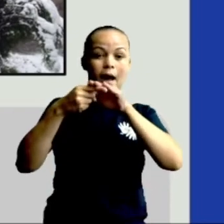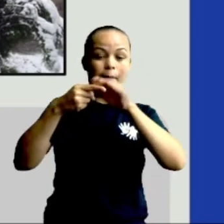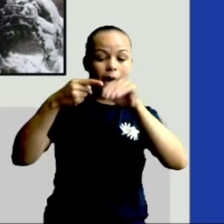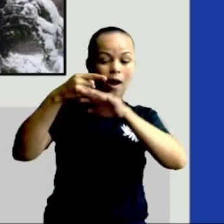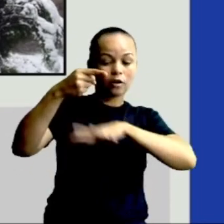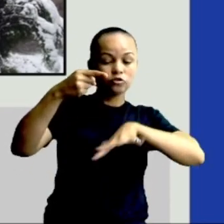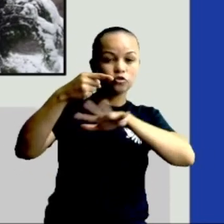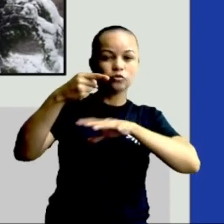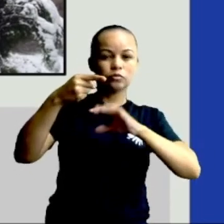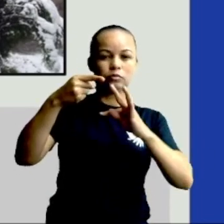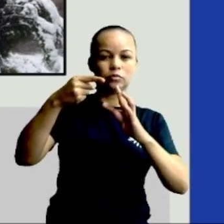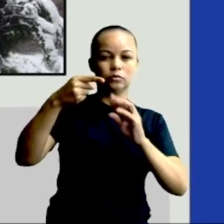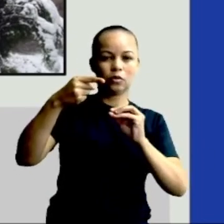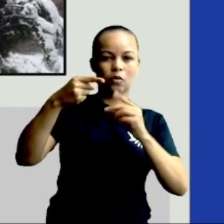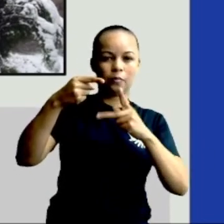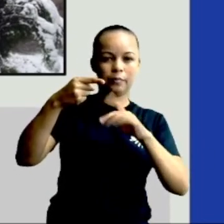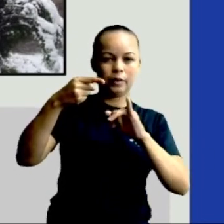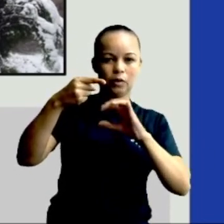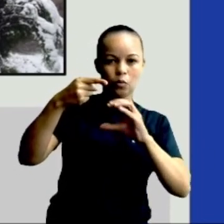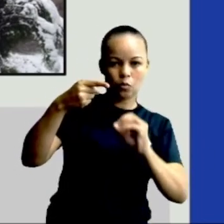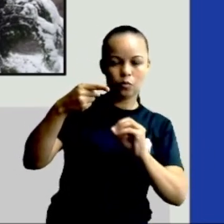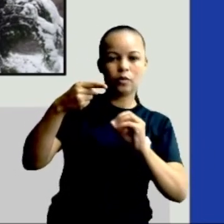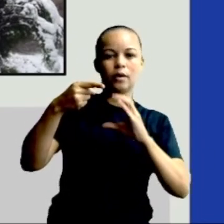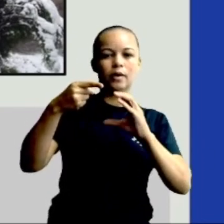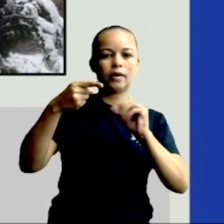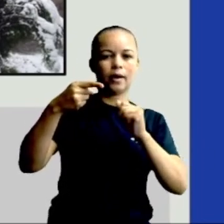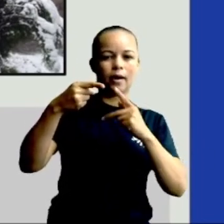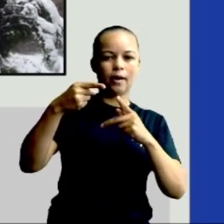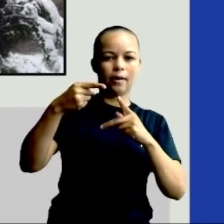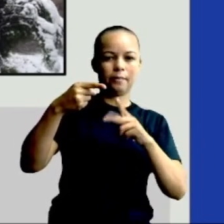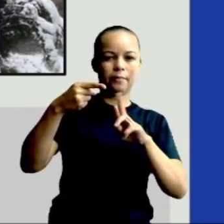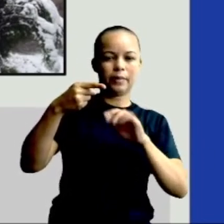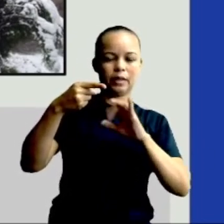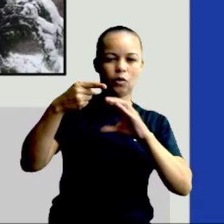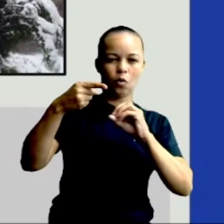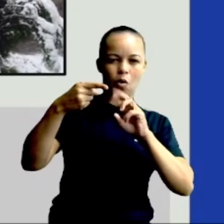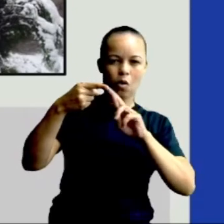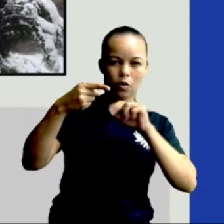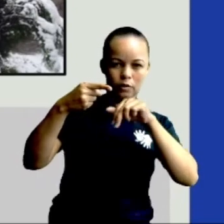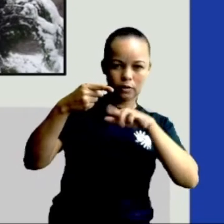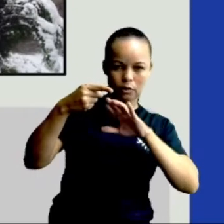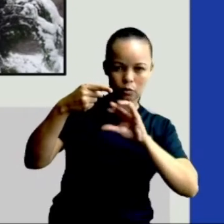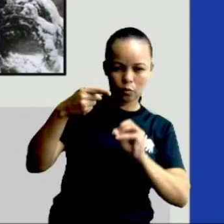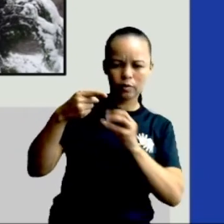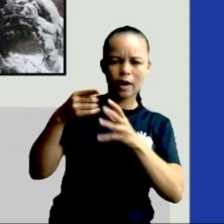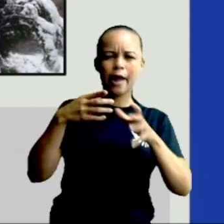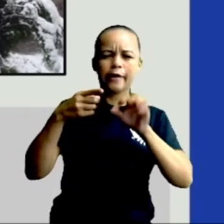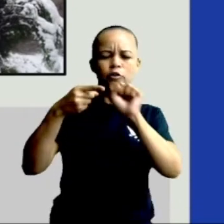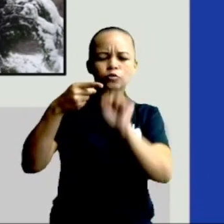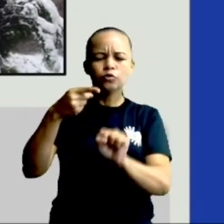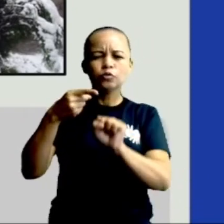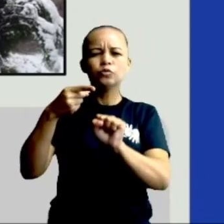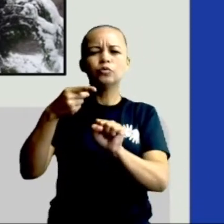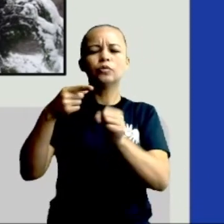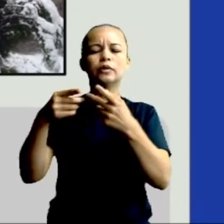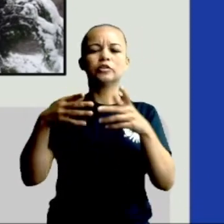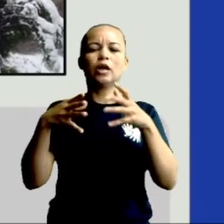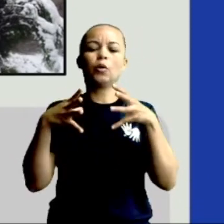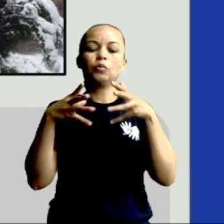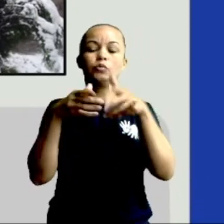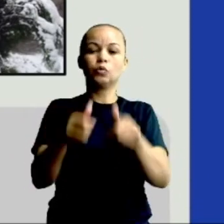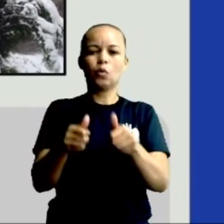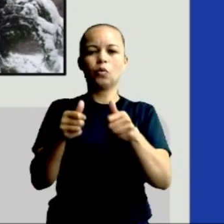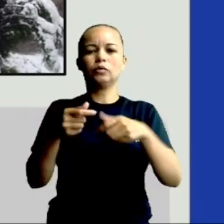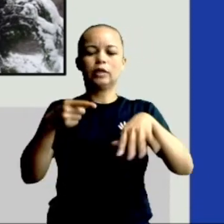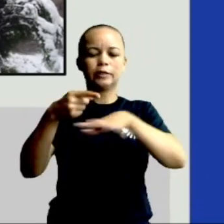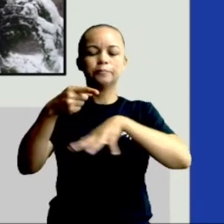É a região brasileira que mais sente o impacto do frio no inverno. É a região sul, que está quase toda abaixo